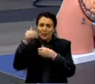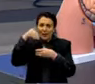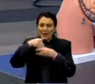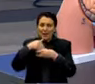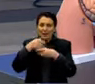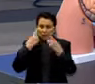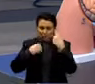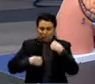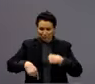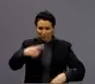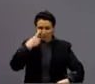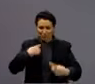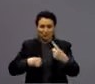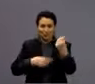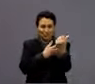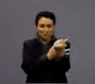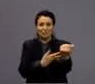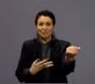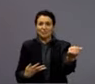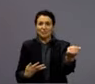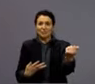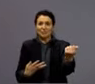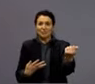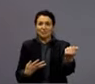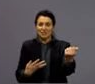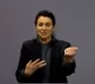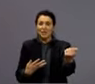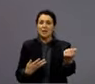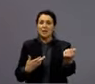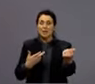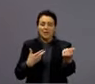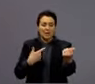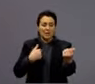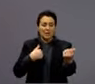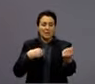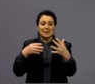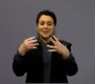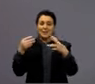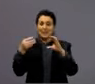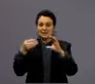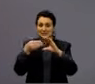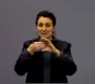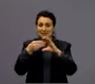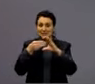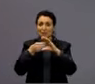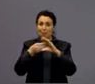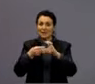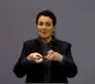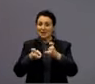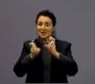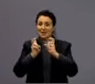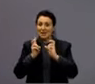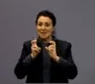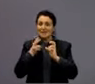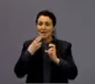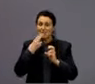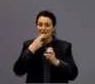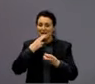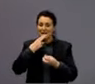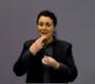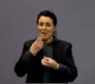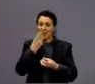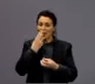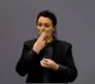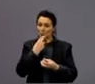corrente sanguínea e levar nutrientes até as células, né? Para a nossa sobrevivência, para compor